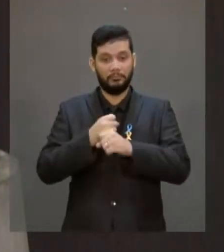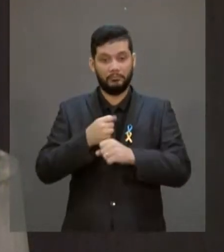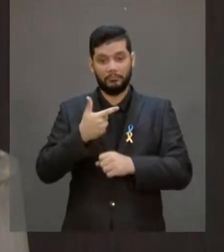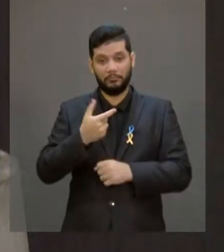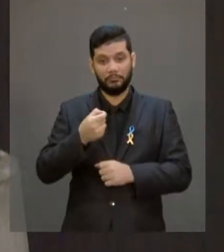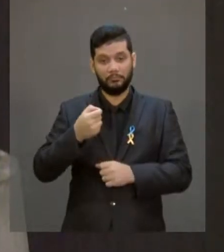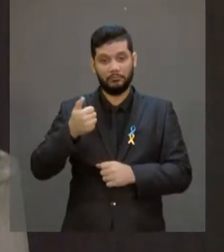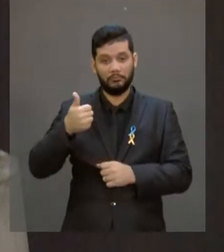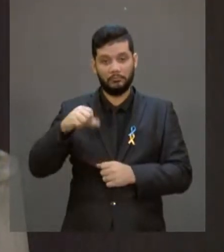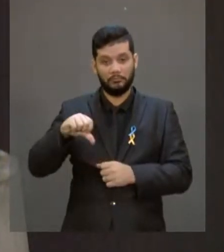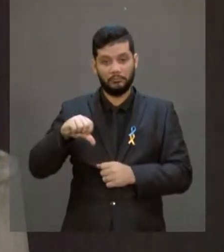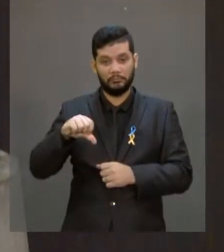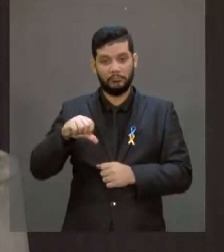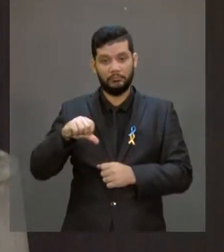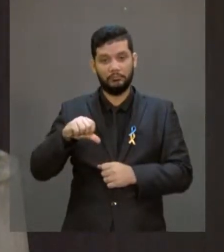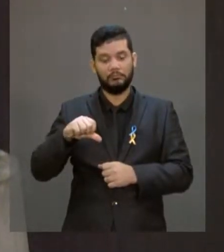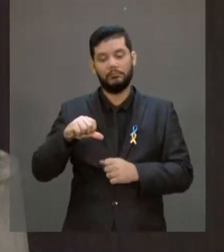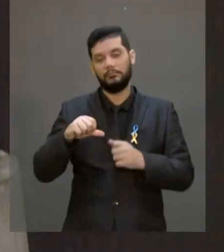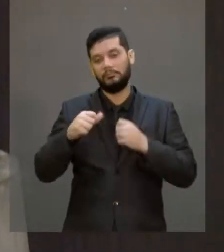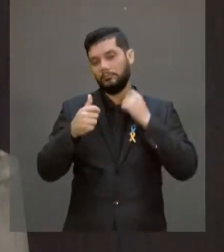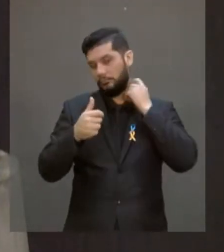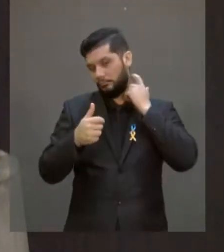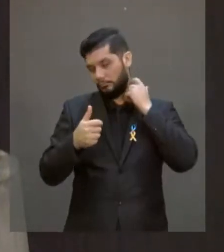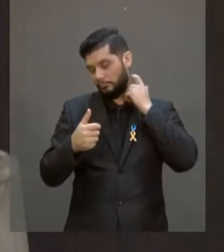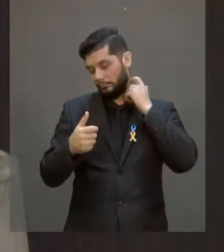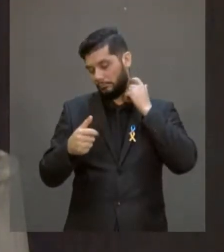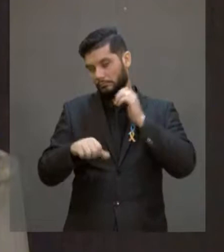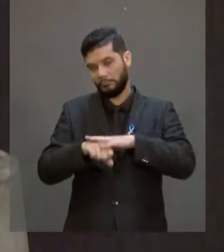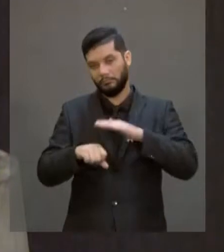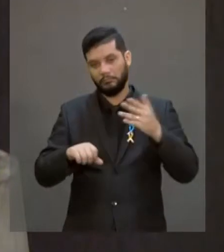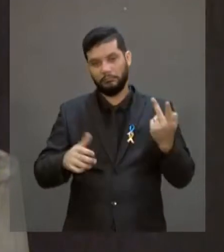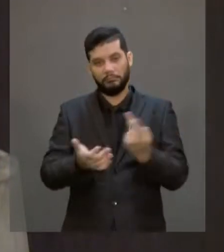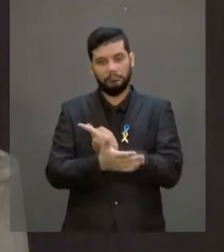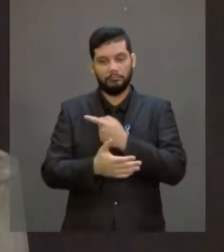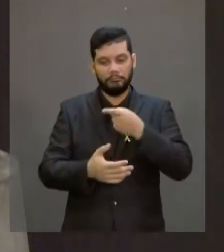2018, 219 homicídios por intervenção policial.